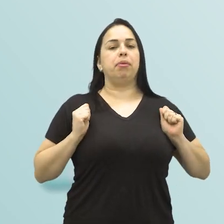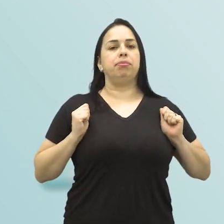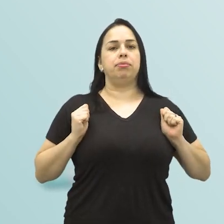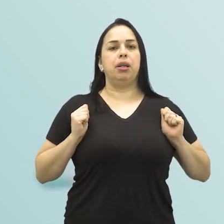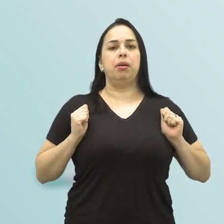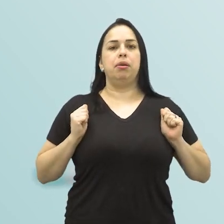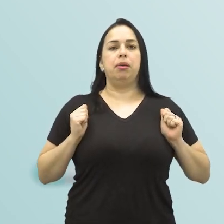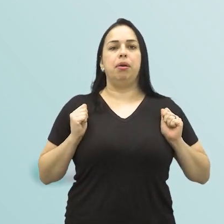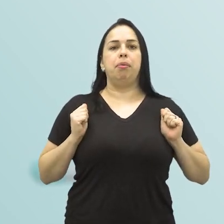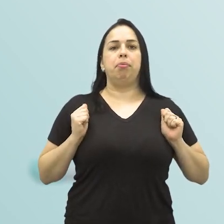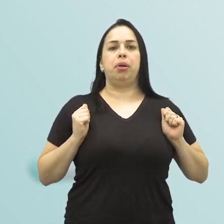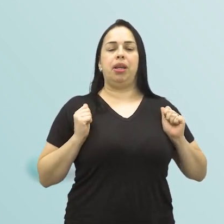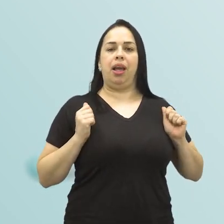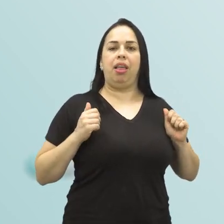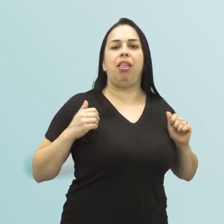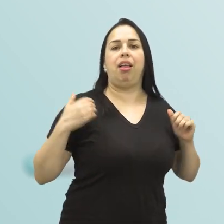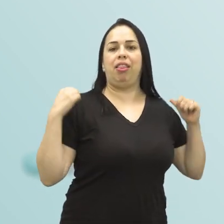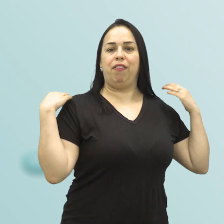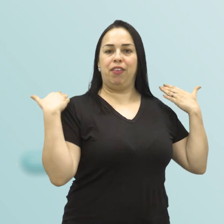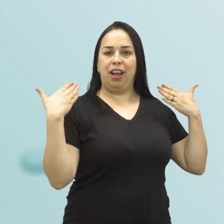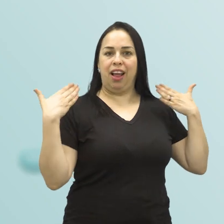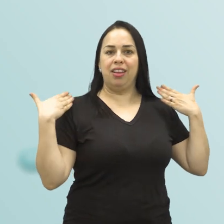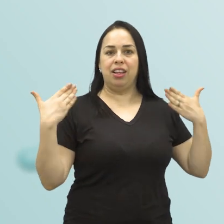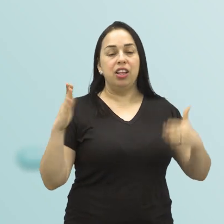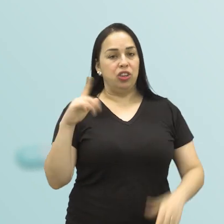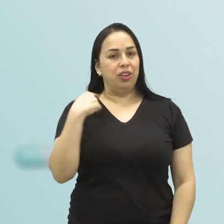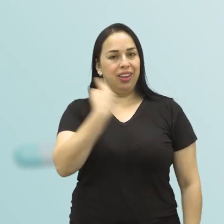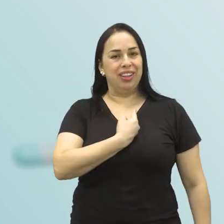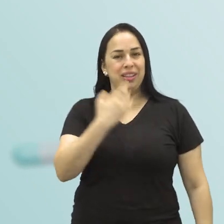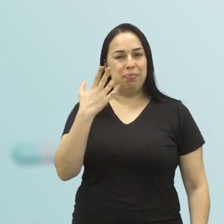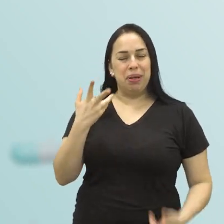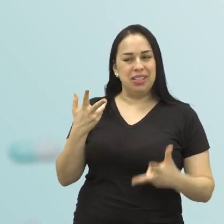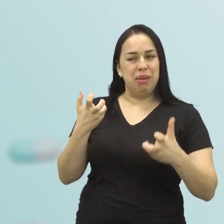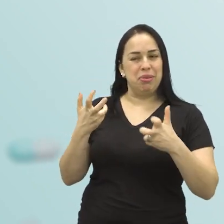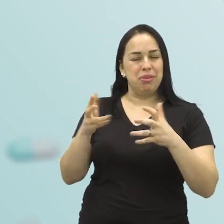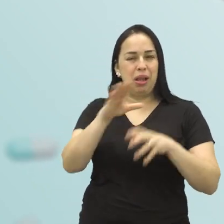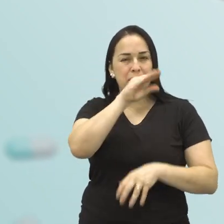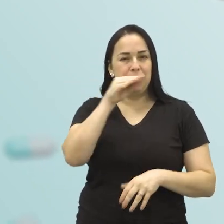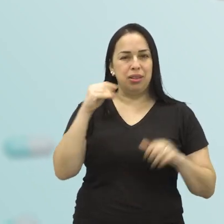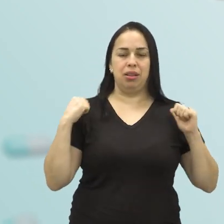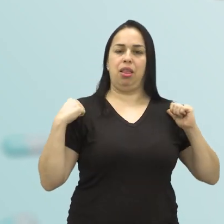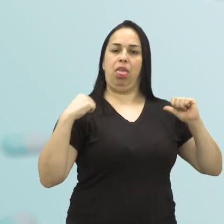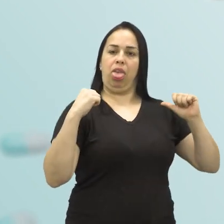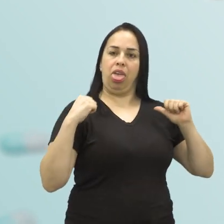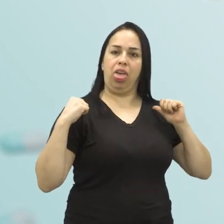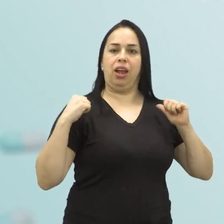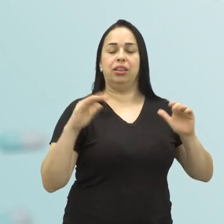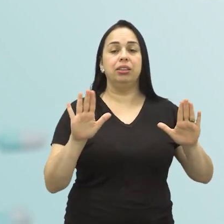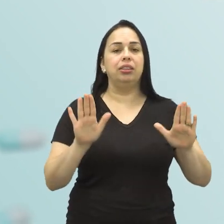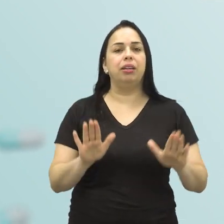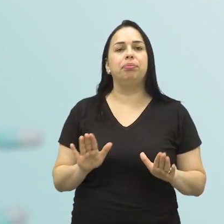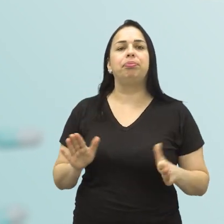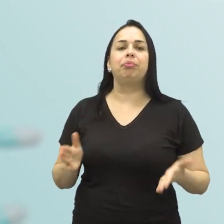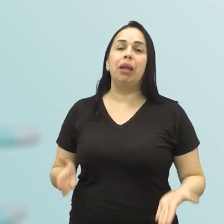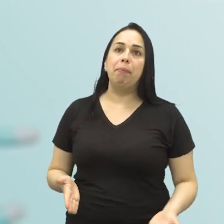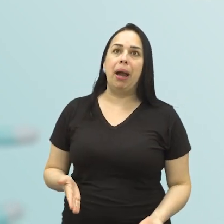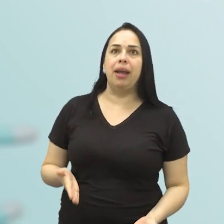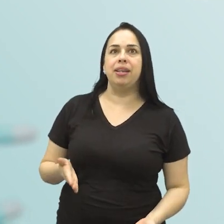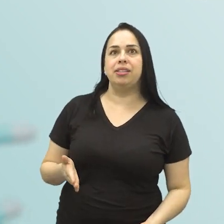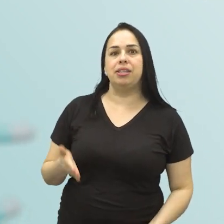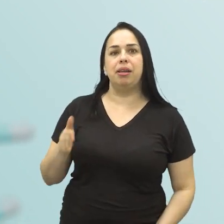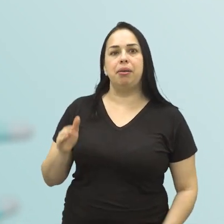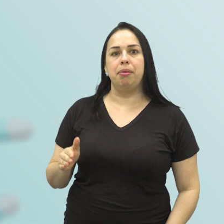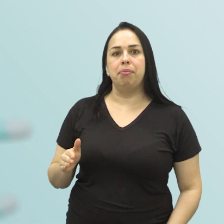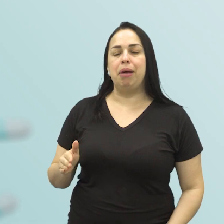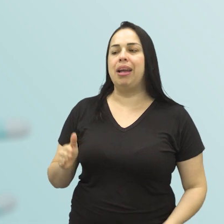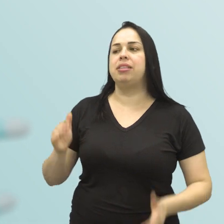firminho aqui, para que ela não fique balançando, que a gente vê os adolescentes balançando, e usar as duas hastes, né? Doutor, mas e se o meu filho